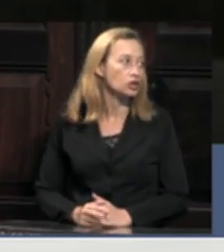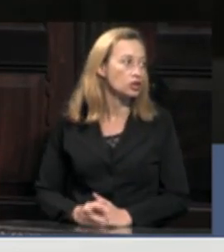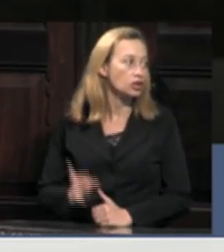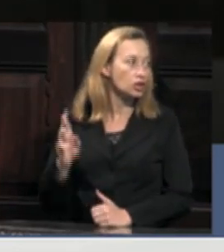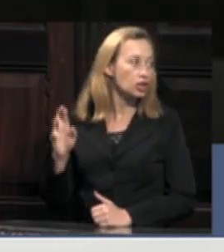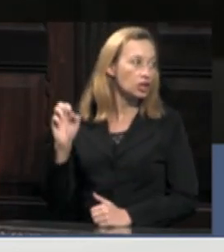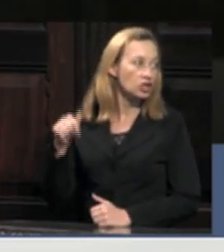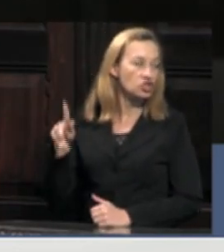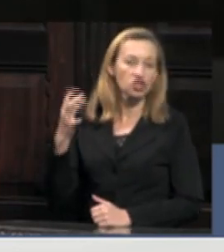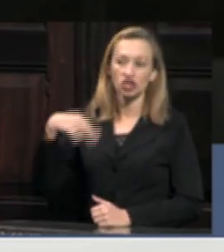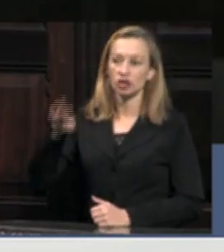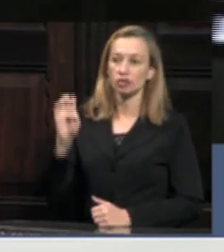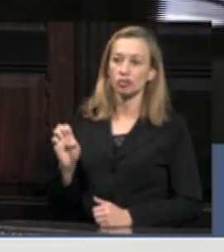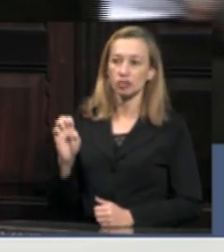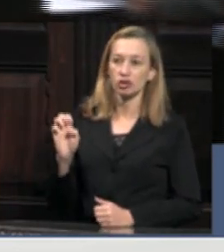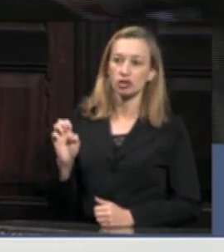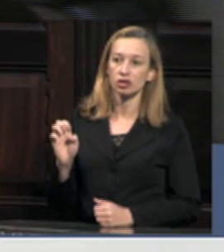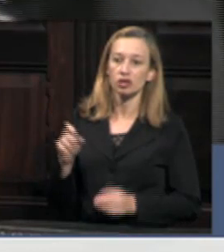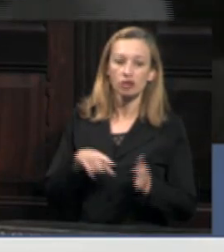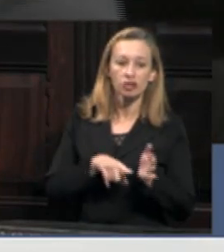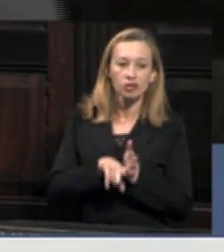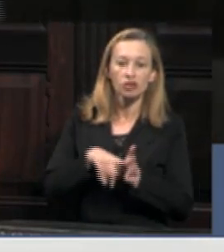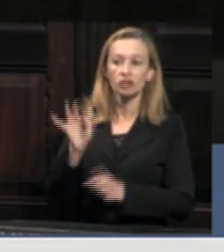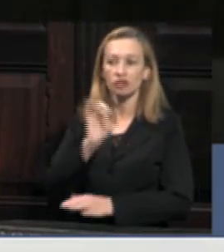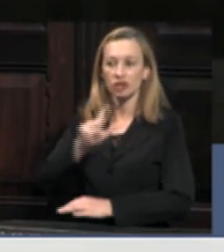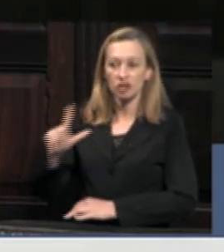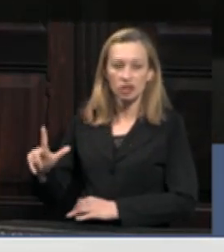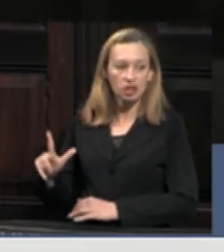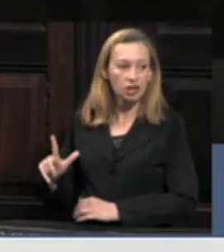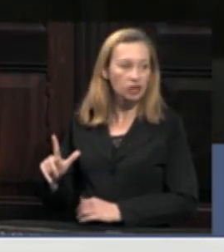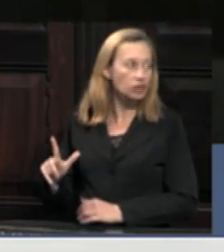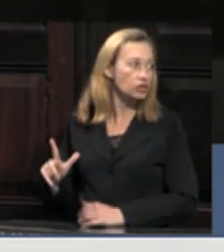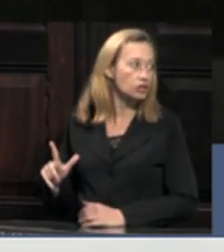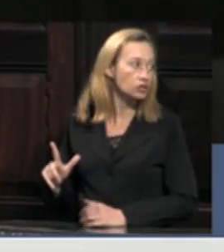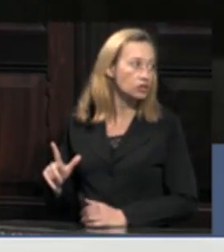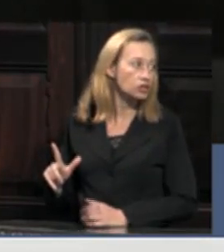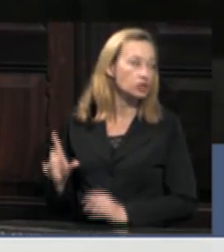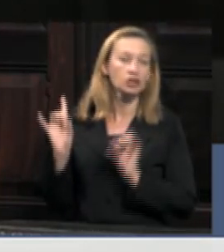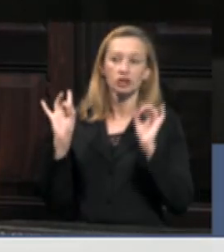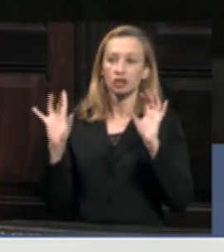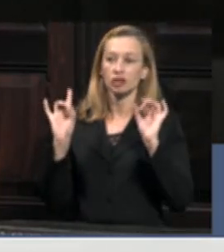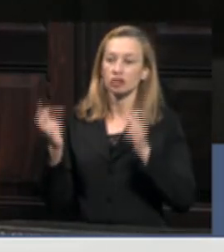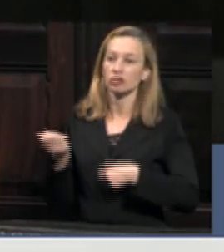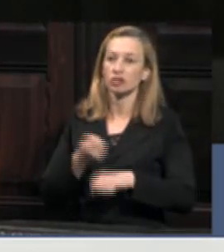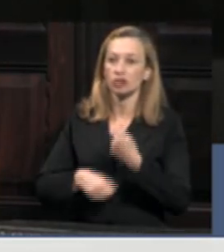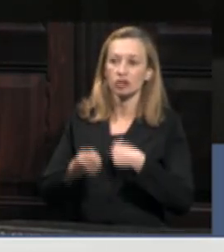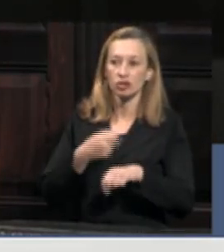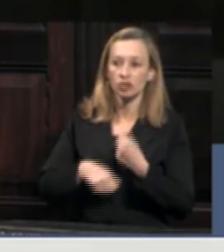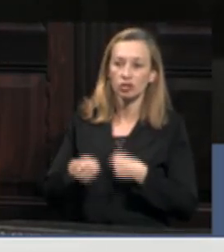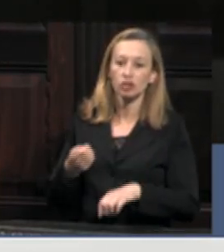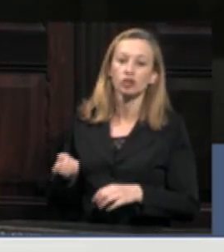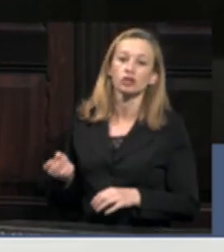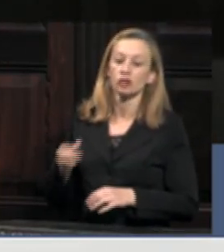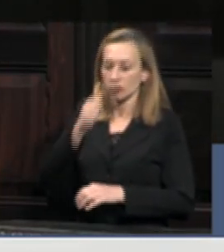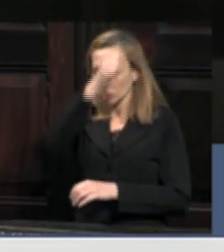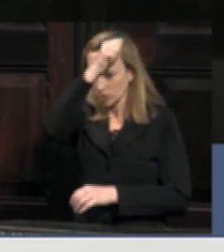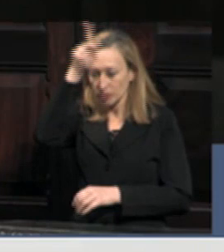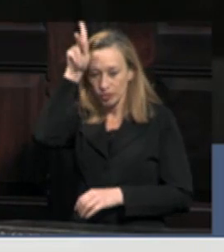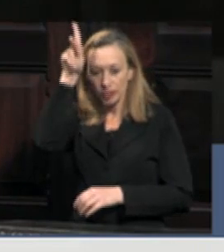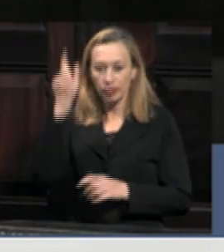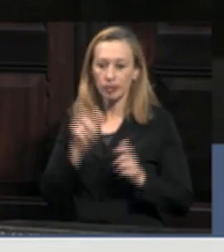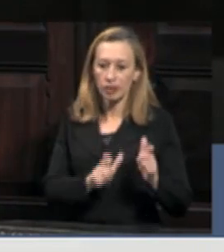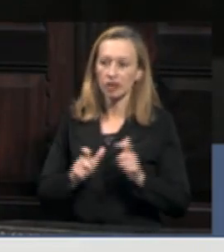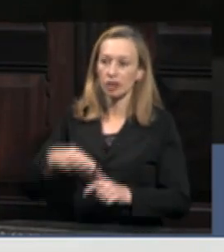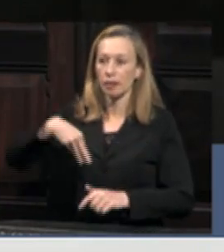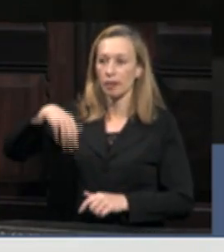tributação aos estabelecimentos industriais instalados ou que venham a ser instalados na Zona Especial de Negócios, ZEM, no município de Maricá. Parecer da Comissão de